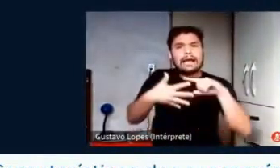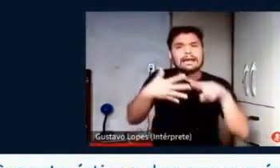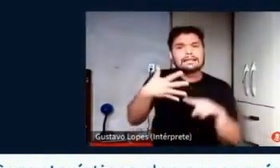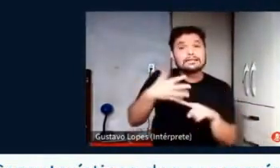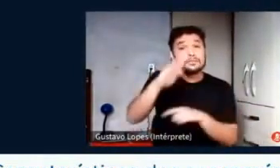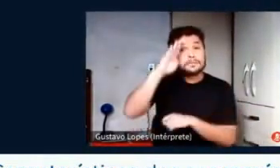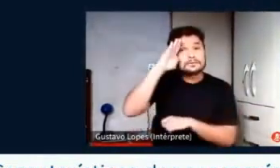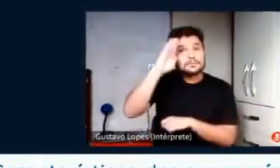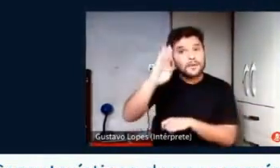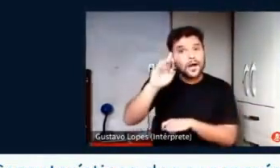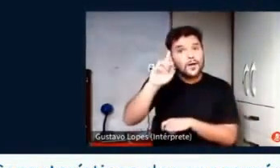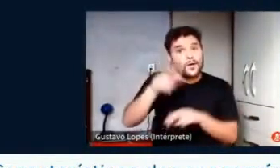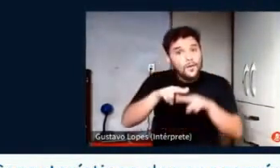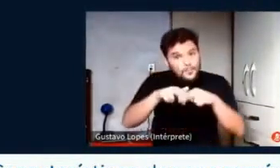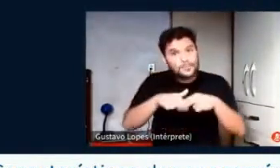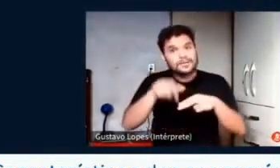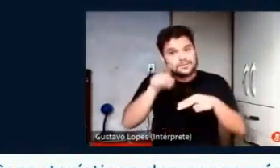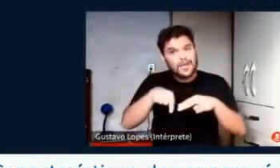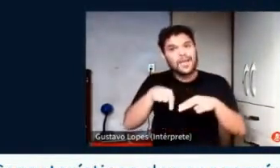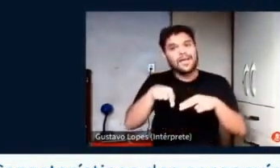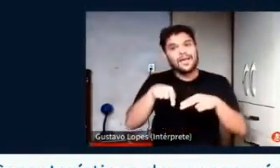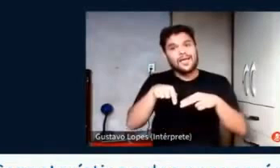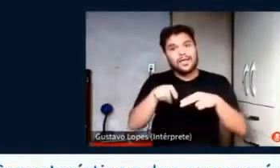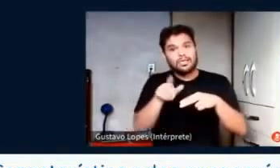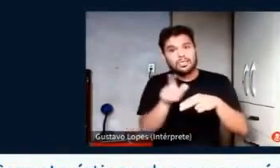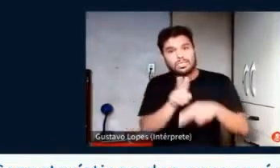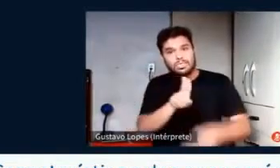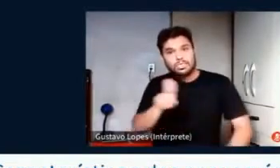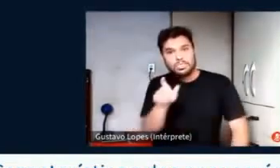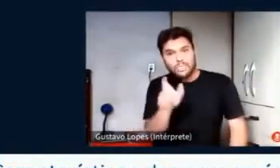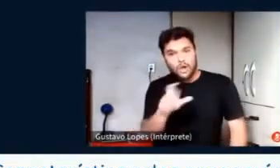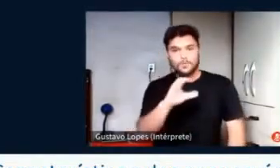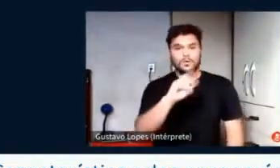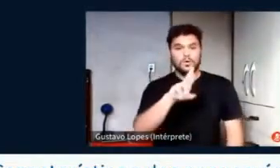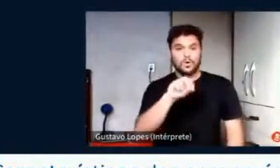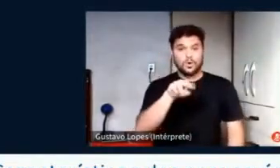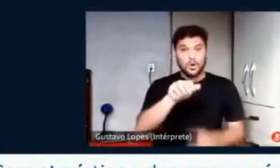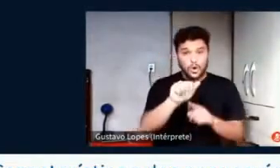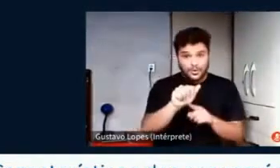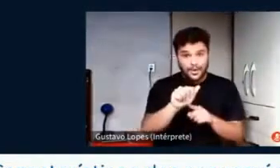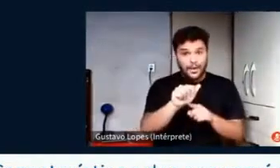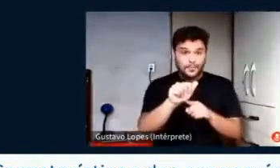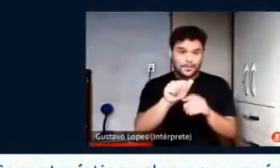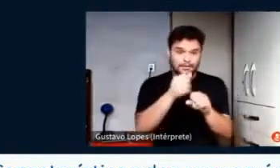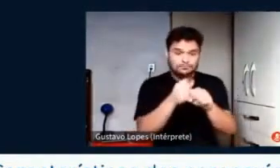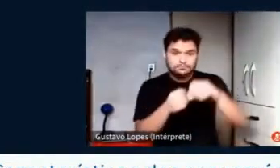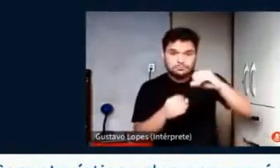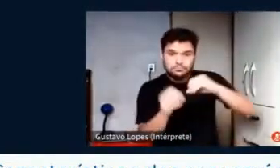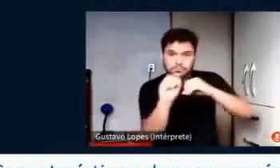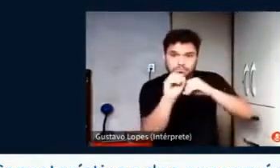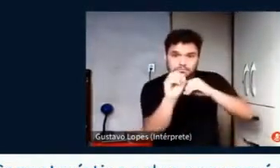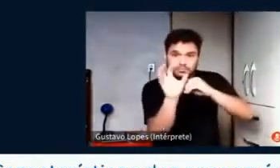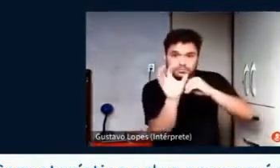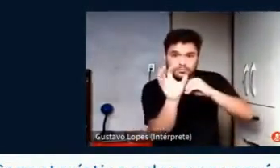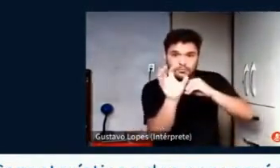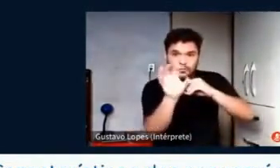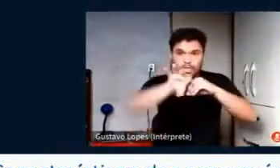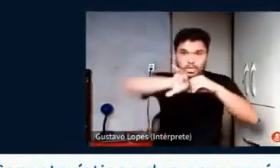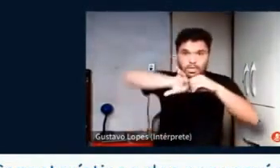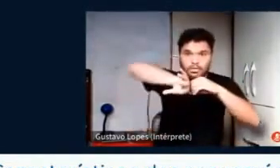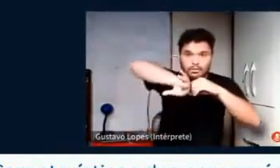dar um nome a ele de coronavírus, ou seja, o vírus da coroa, e a gente sabe que essas proteínas